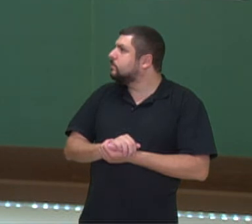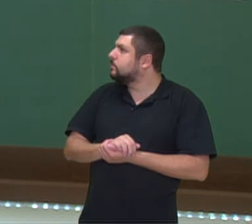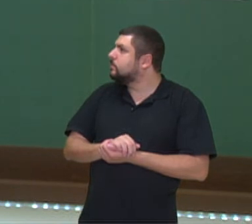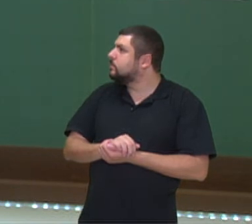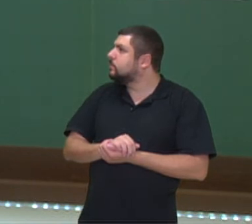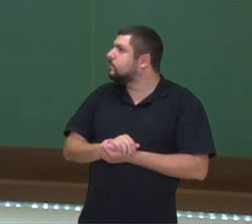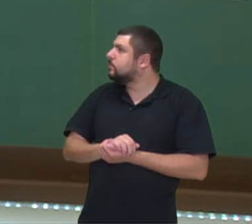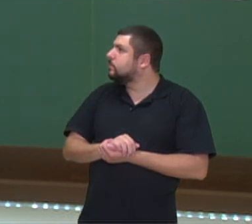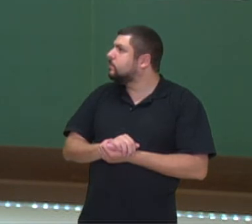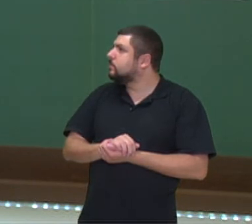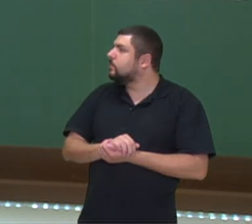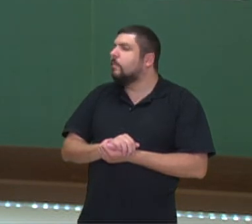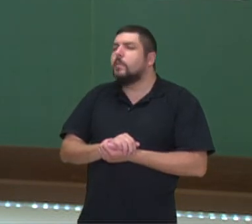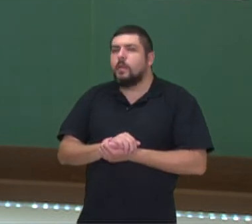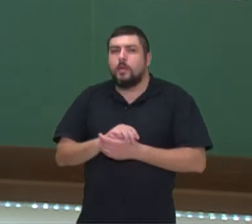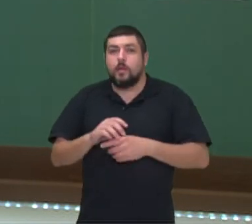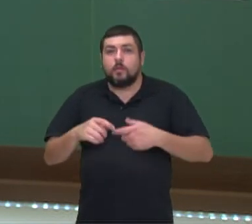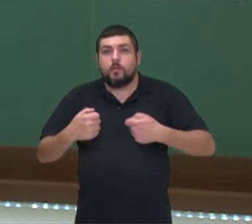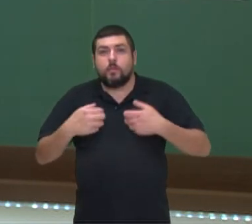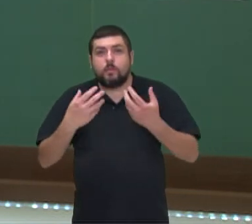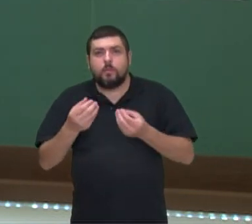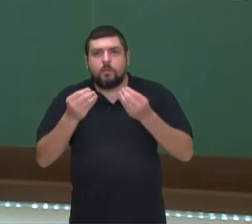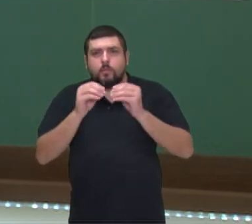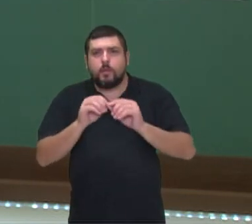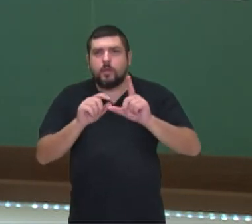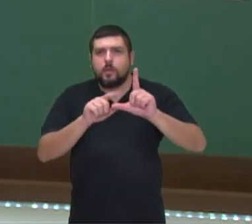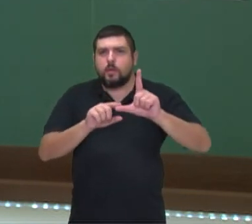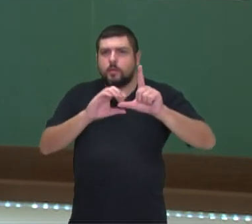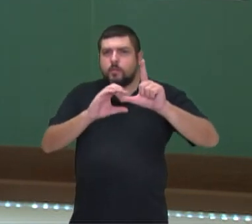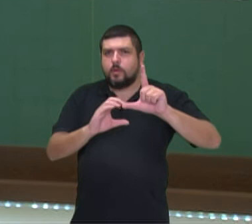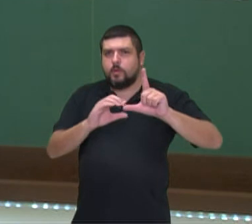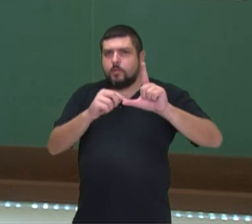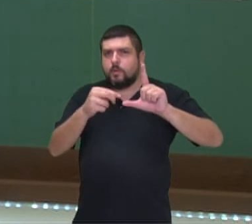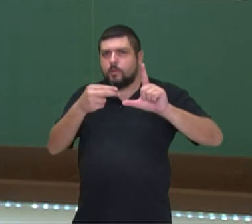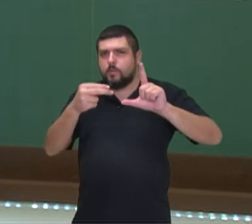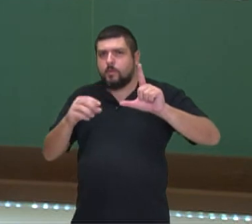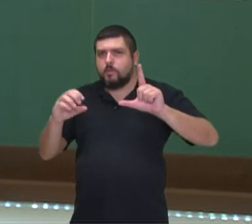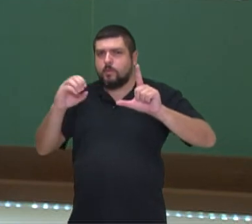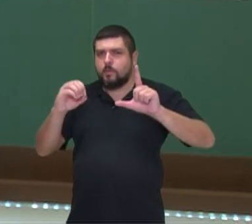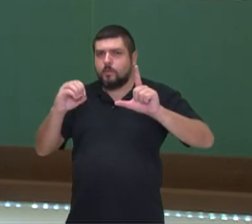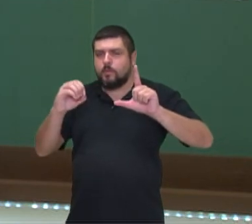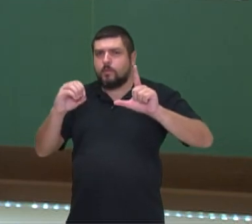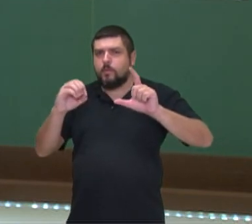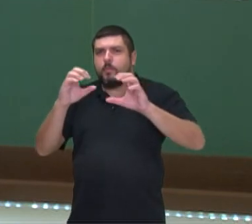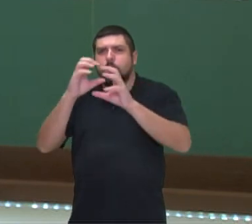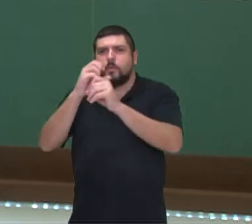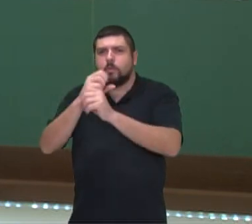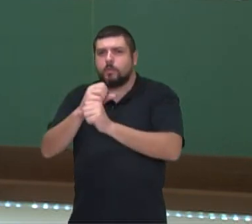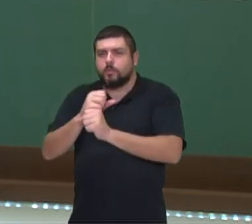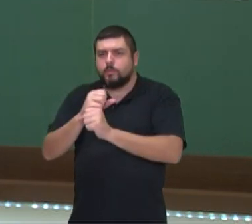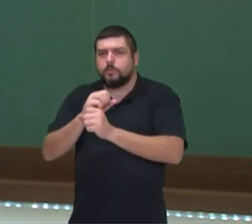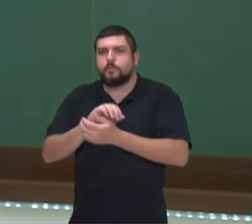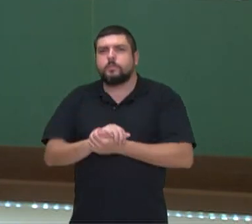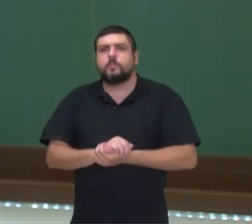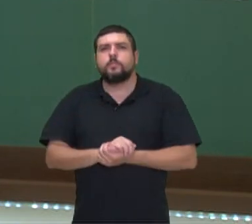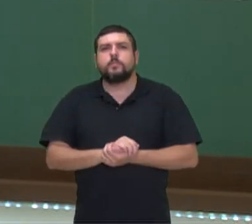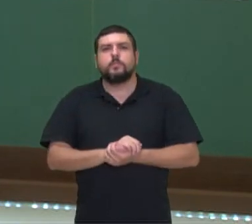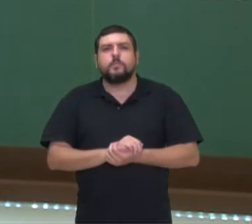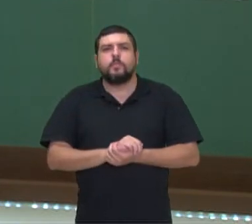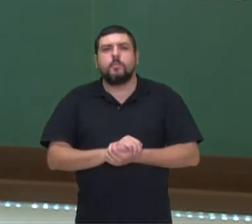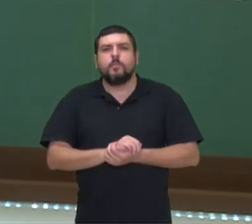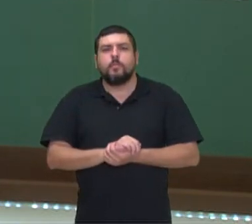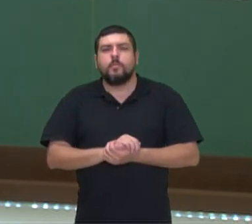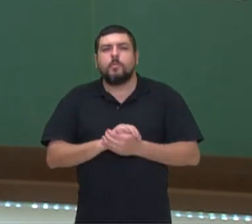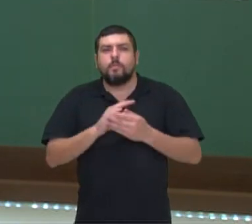igual a zero. Assim que nós encontramos o zero da função, tá bom? Aí, fazendo isso, temos que resolver. Então, passamos o